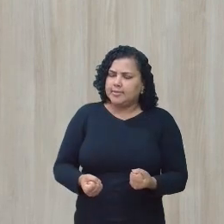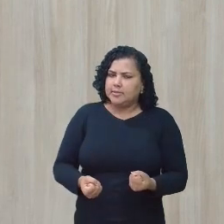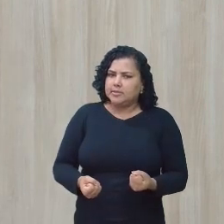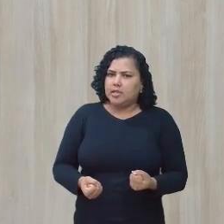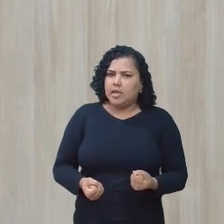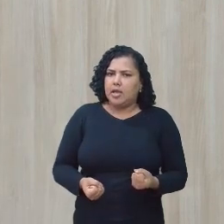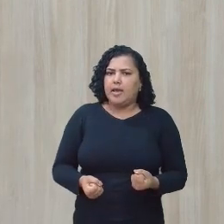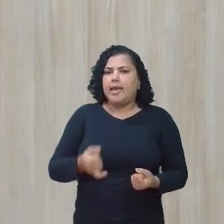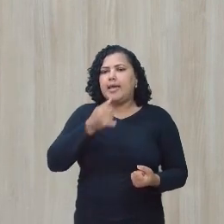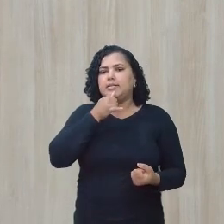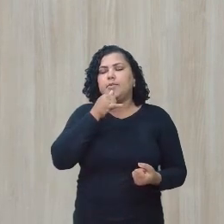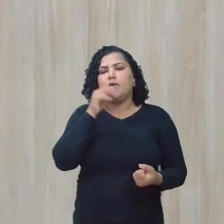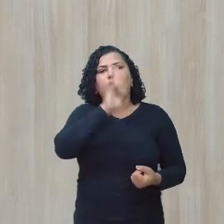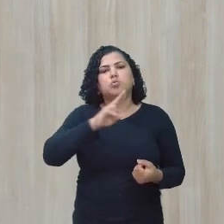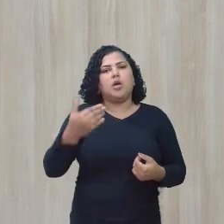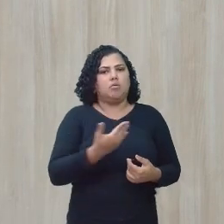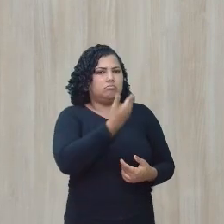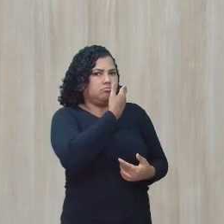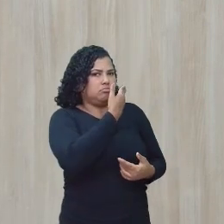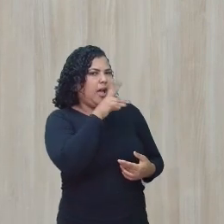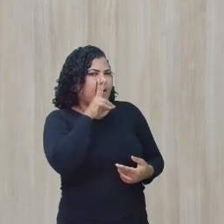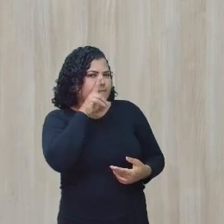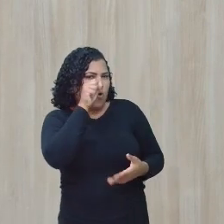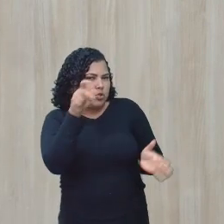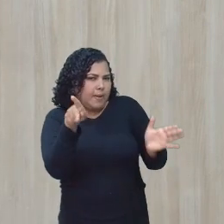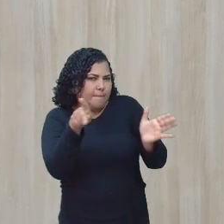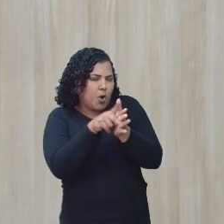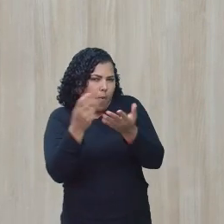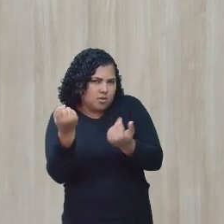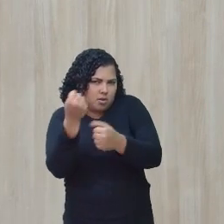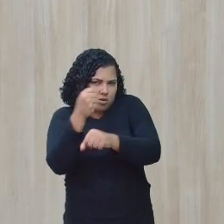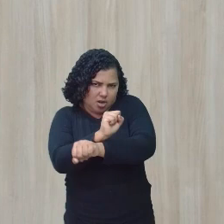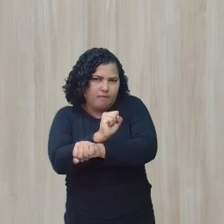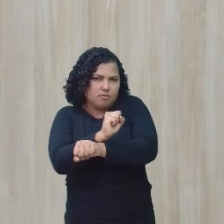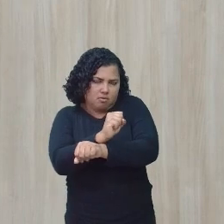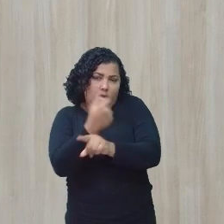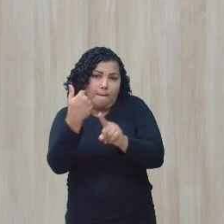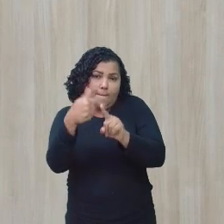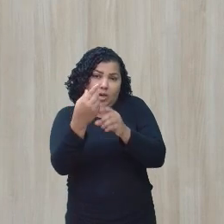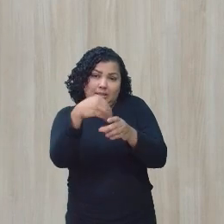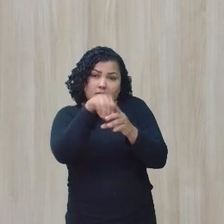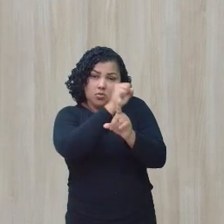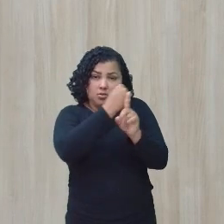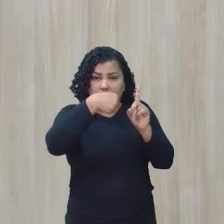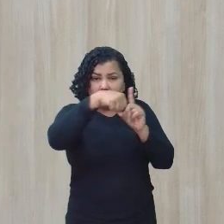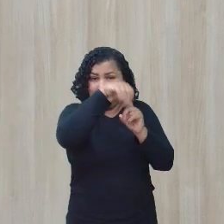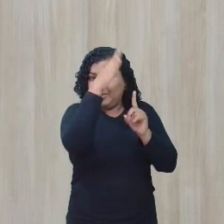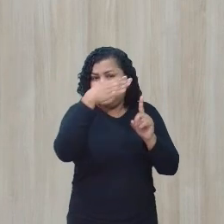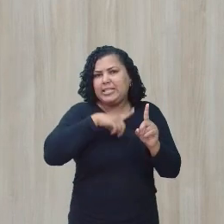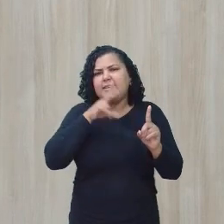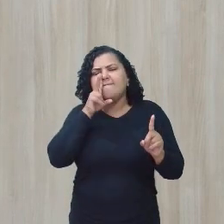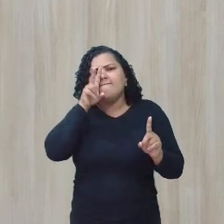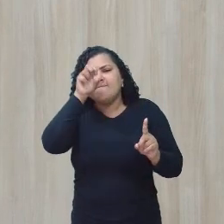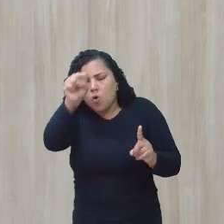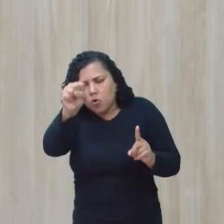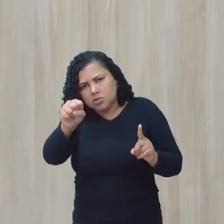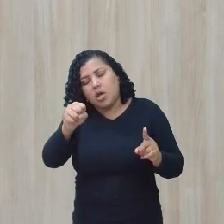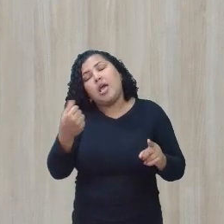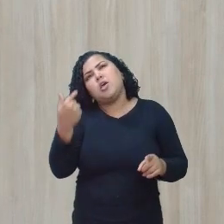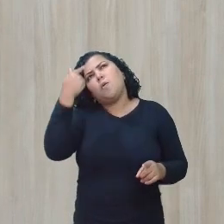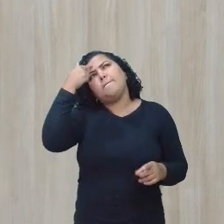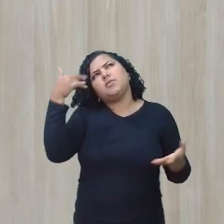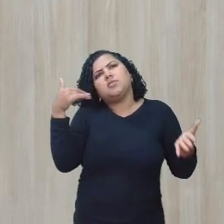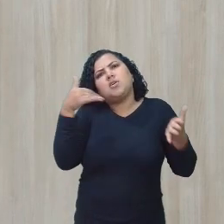termo, a força da escravidão. A escravidão, de fato, tinha uma força muito grande na sociedade brasileira e penso que até